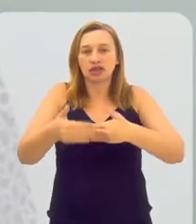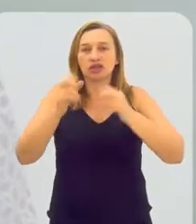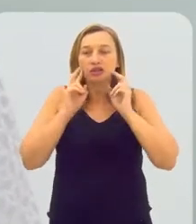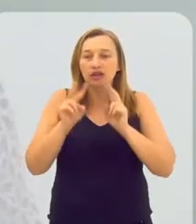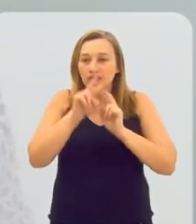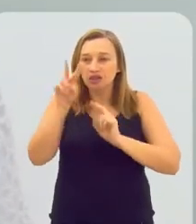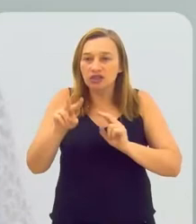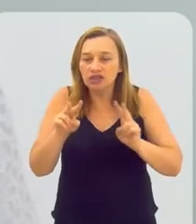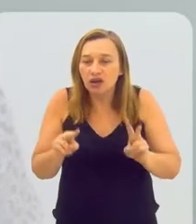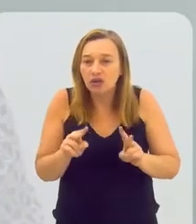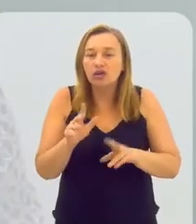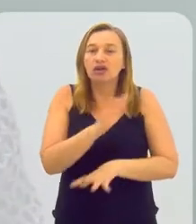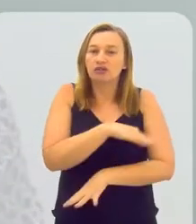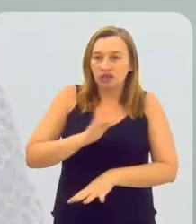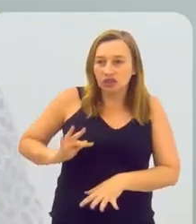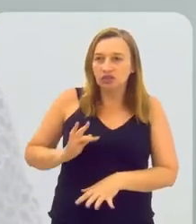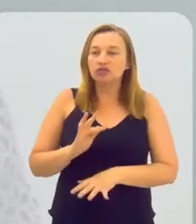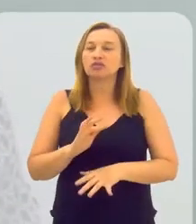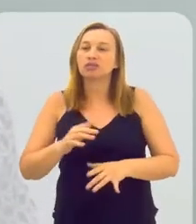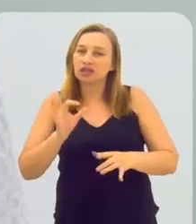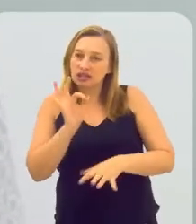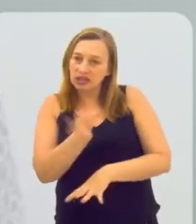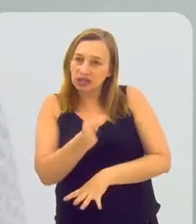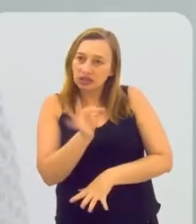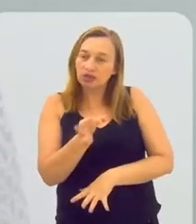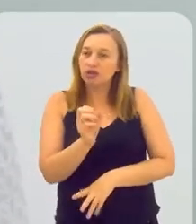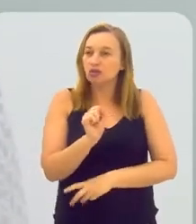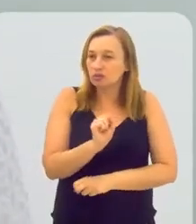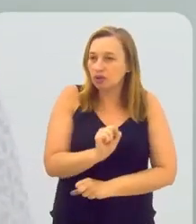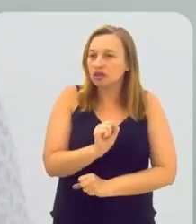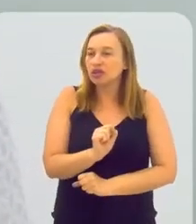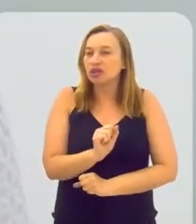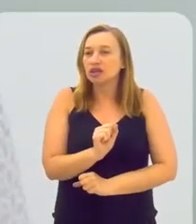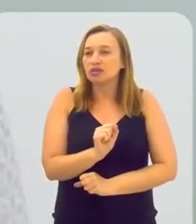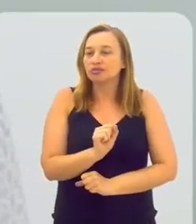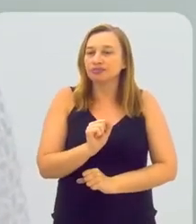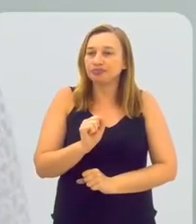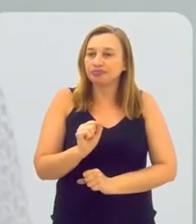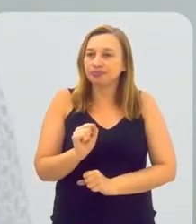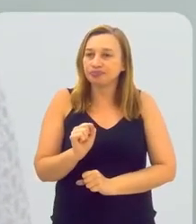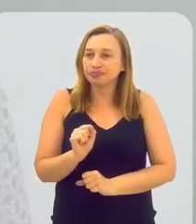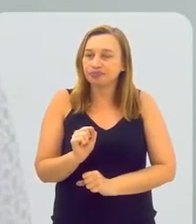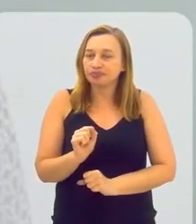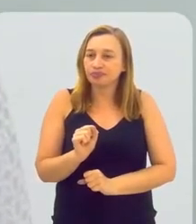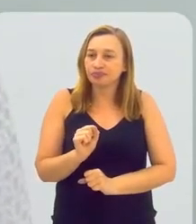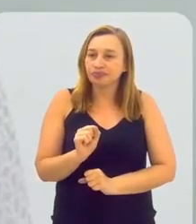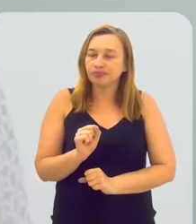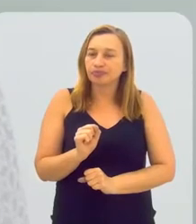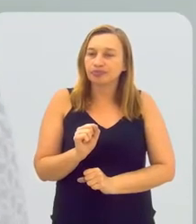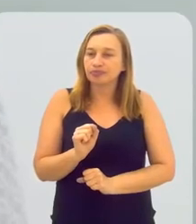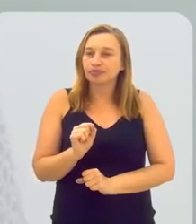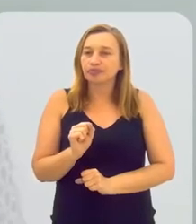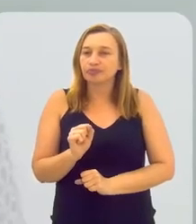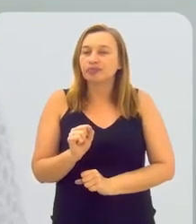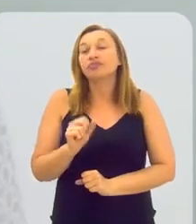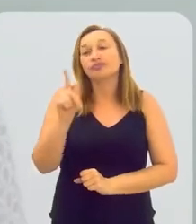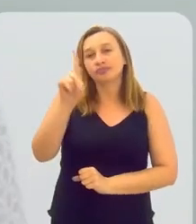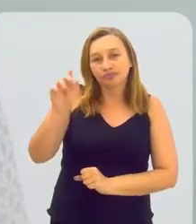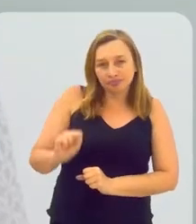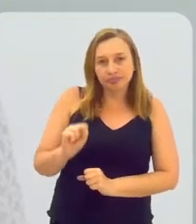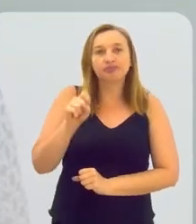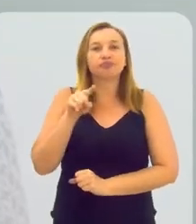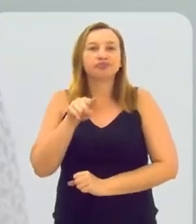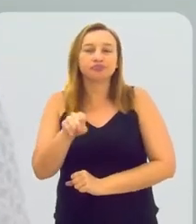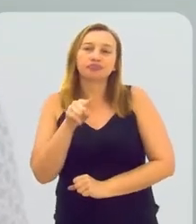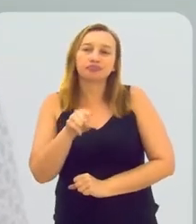avançar na visão da Firjan nesse setor para que a gente possa, de fato, ser beneficiário do que o